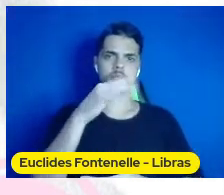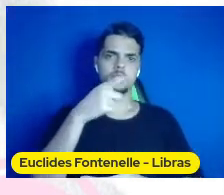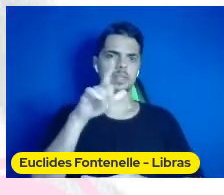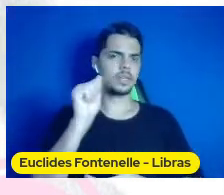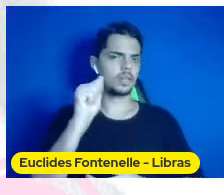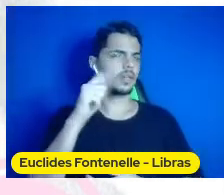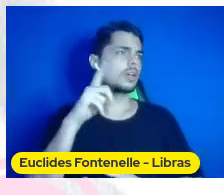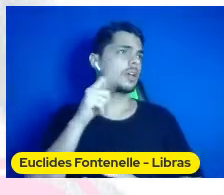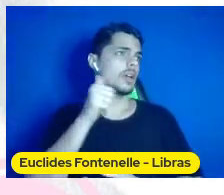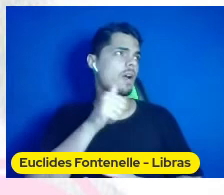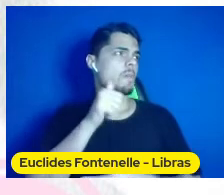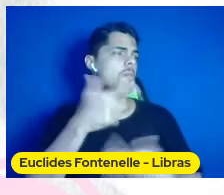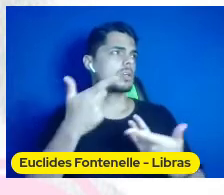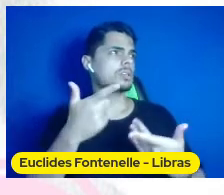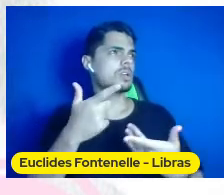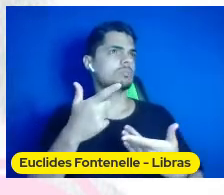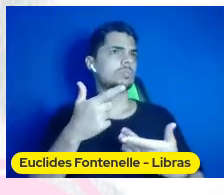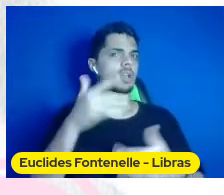mais, porque